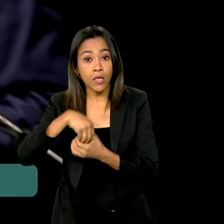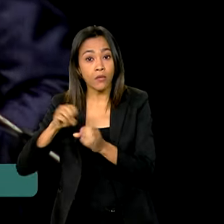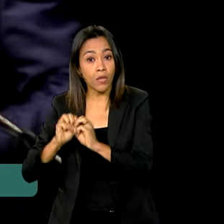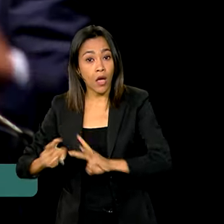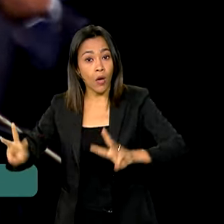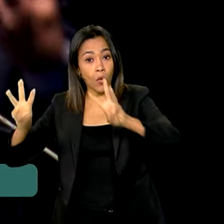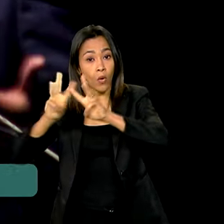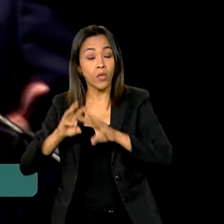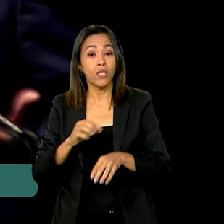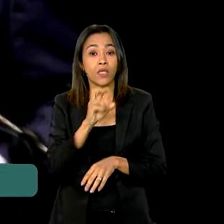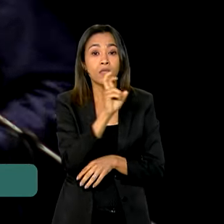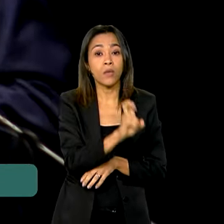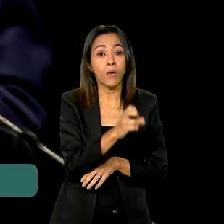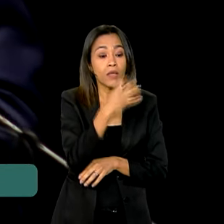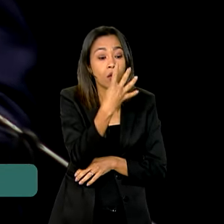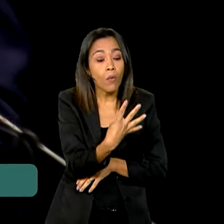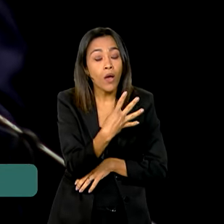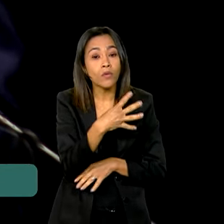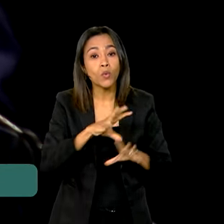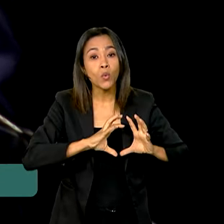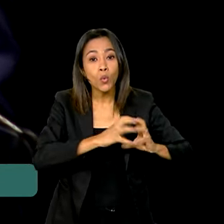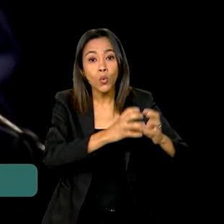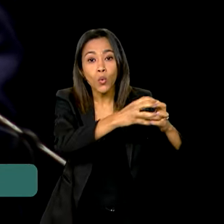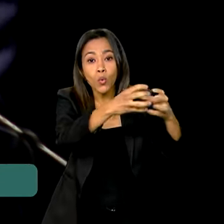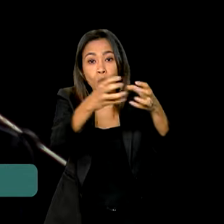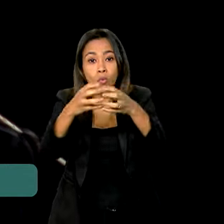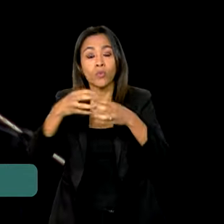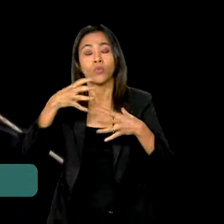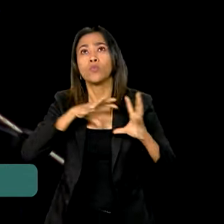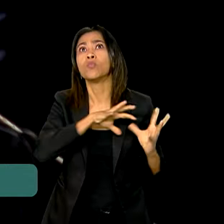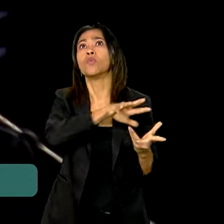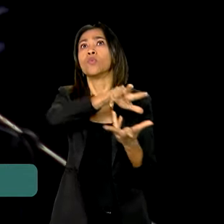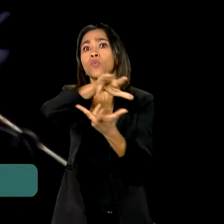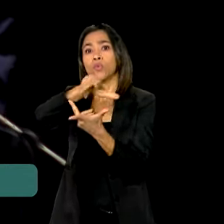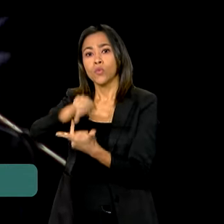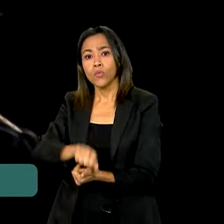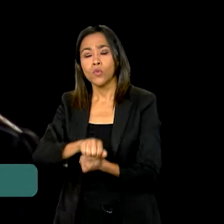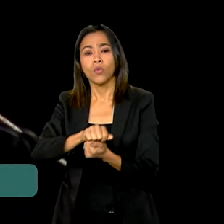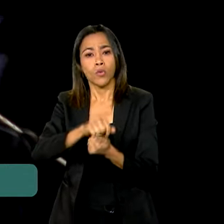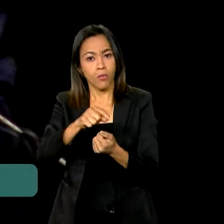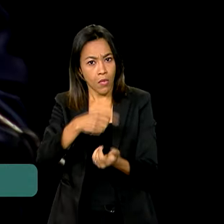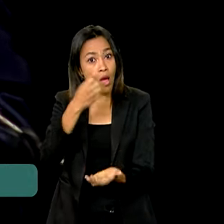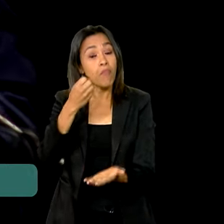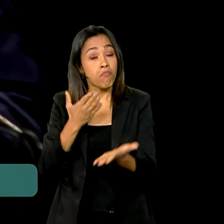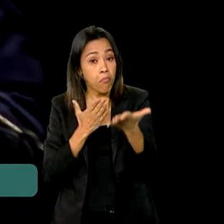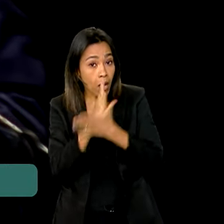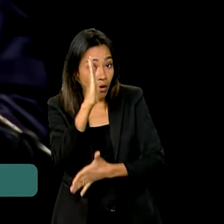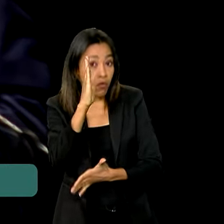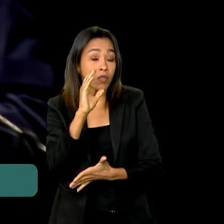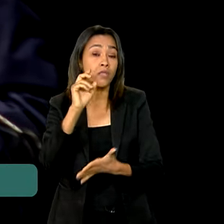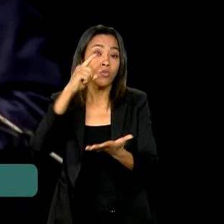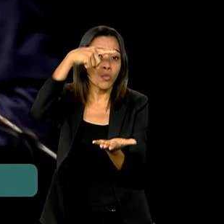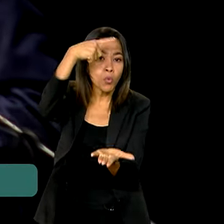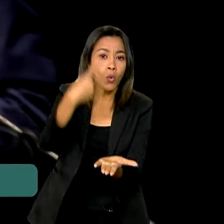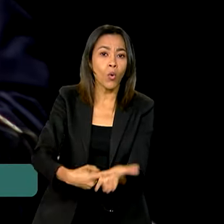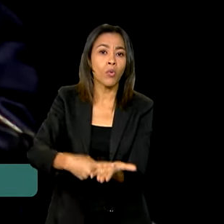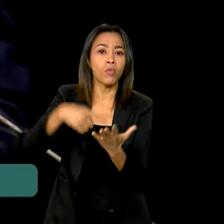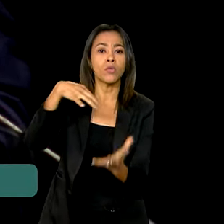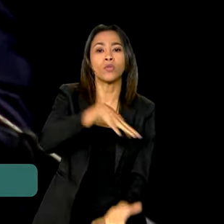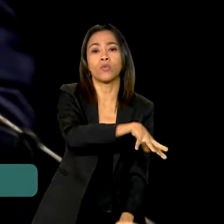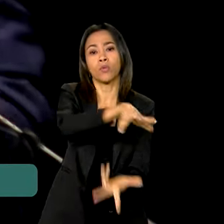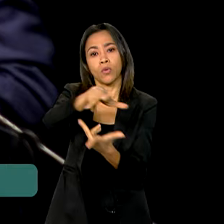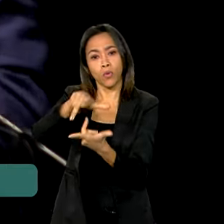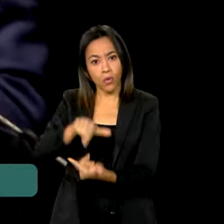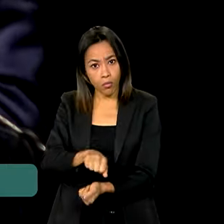54 delegações do mundo inteiro, a aprovação da Aliança Global contra a Fome e a